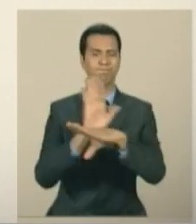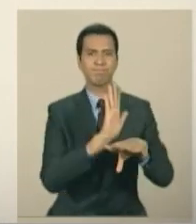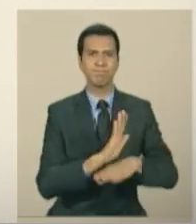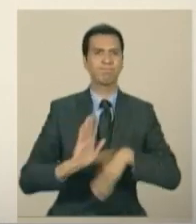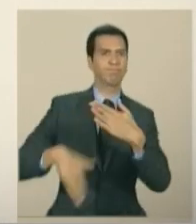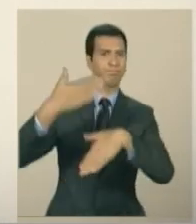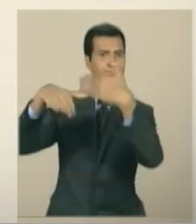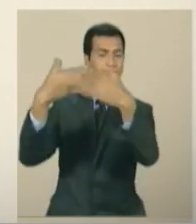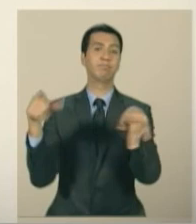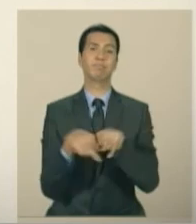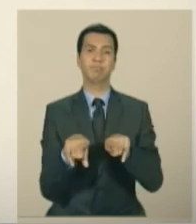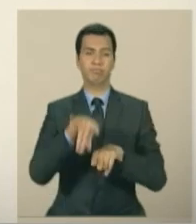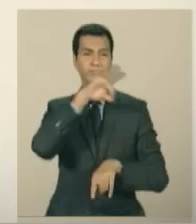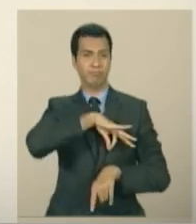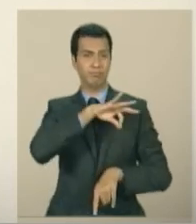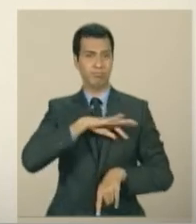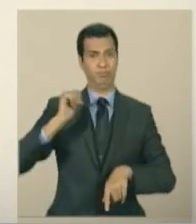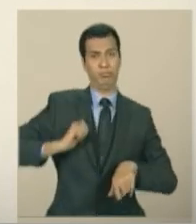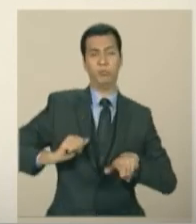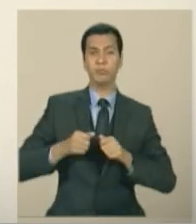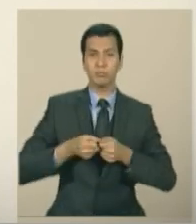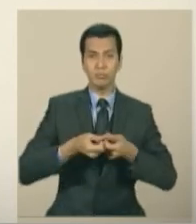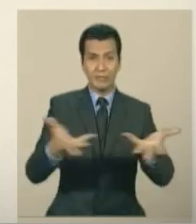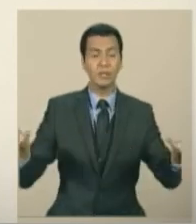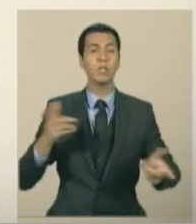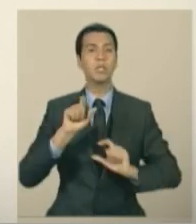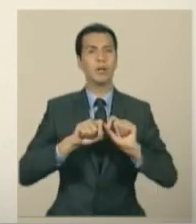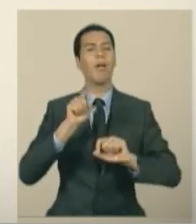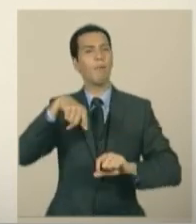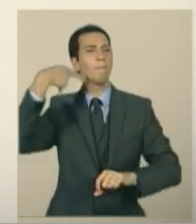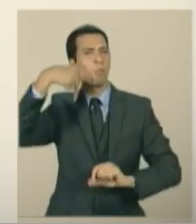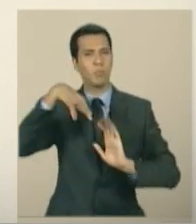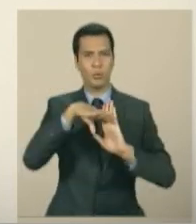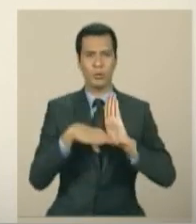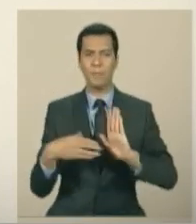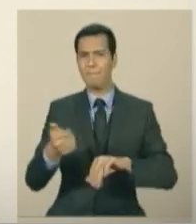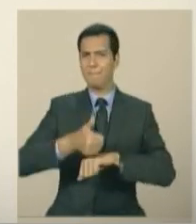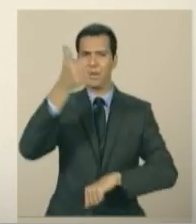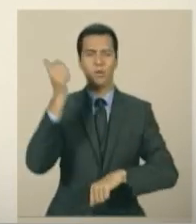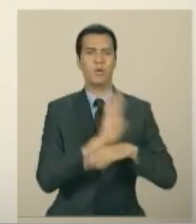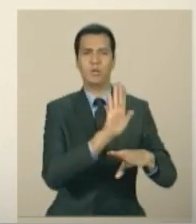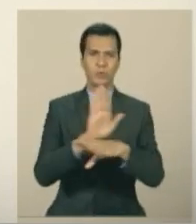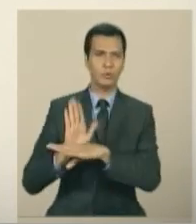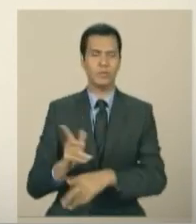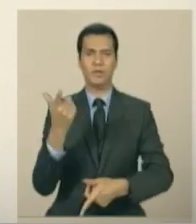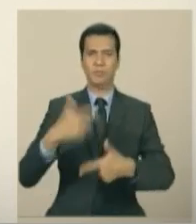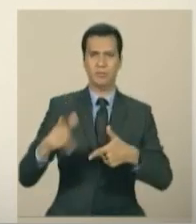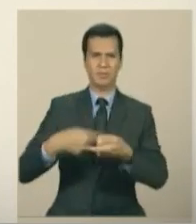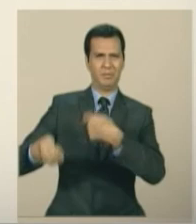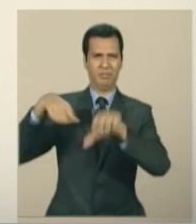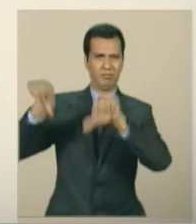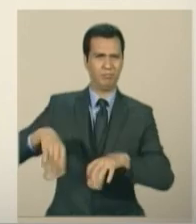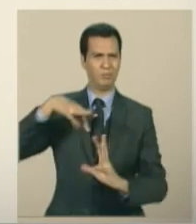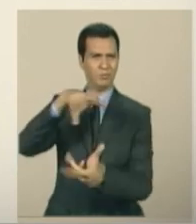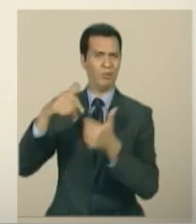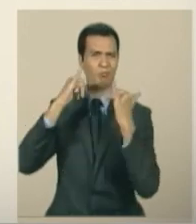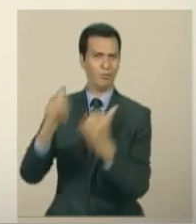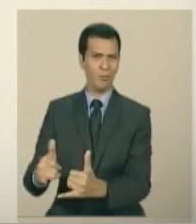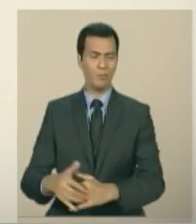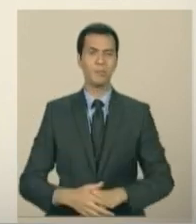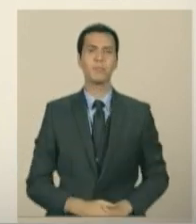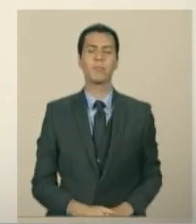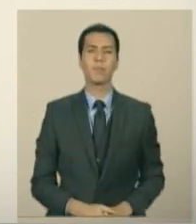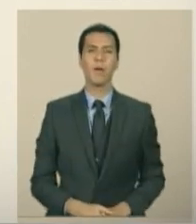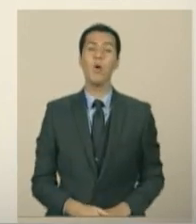distribuir renda é também uma das melhores políticas para combater a crise econômica mundial hoje presidenta a senhora